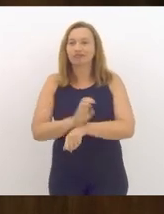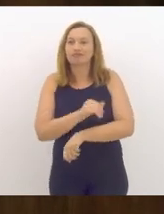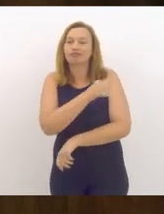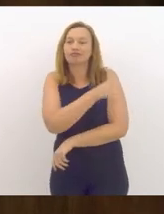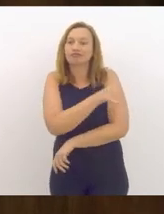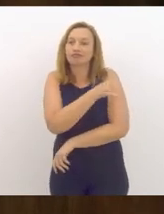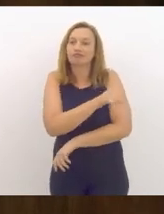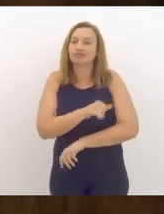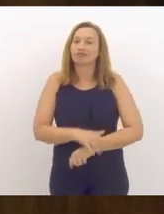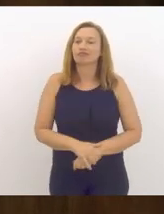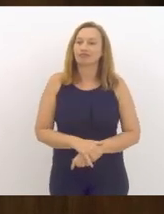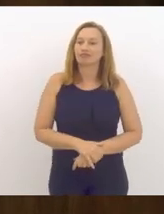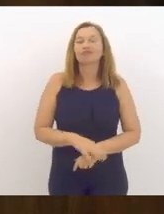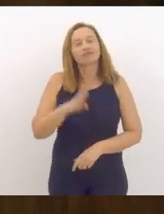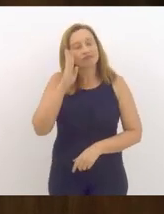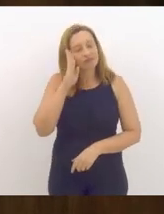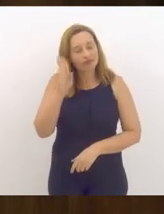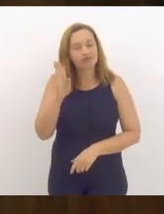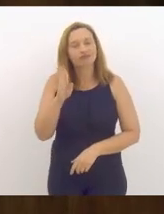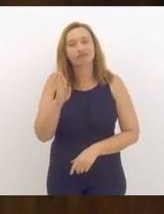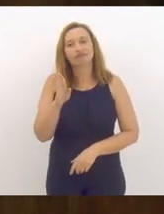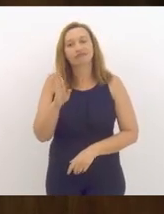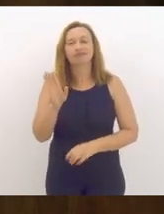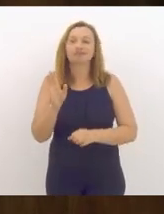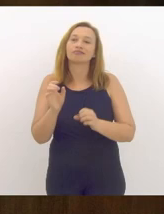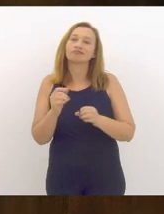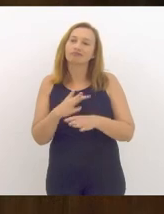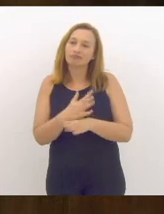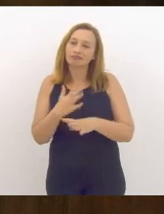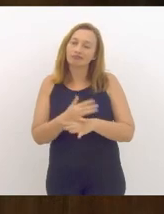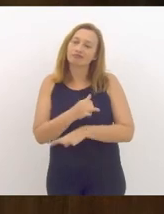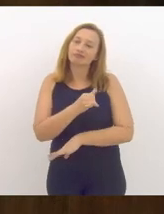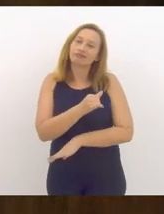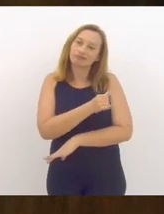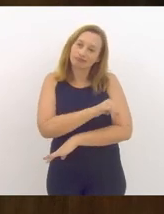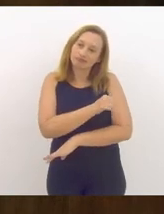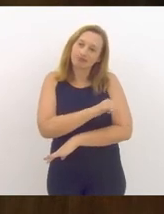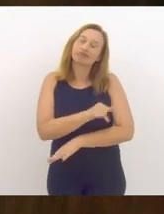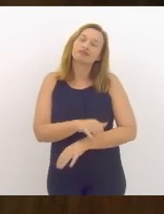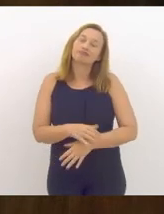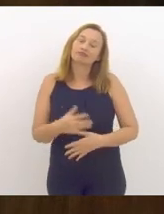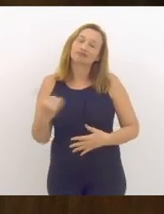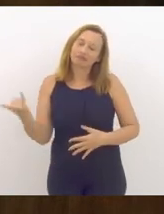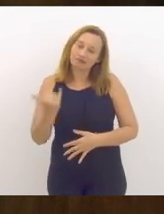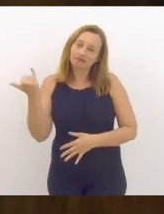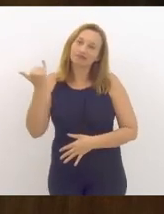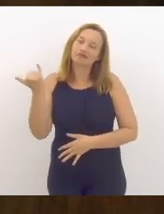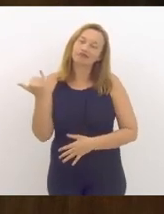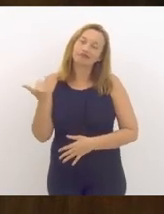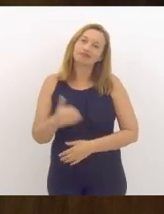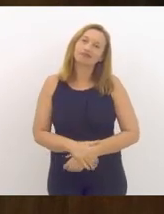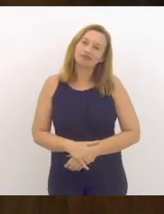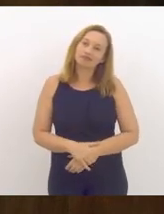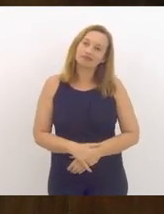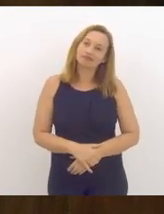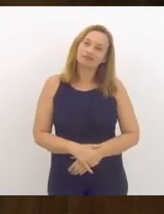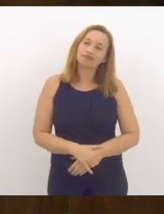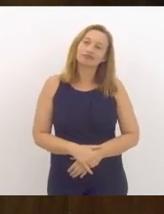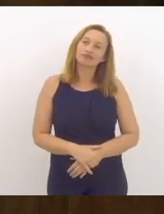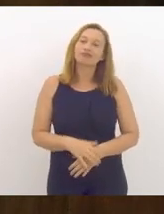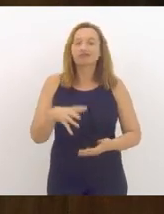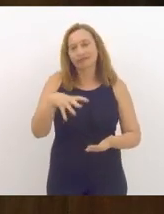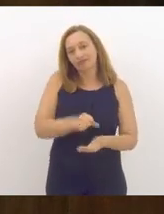do Rio de Janeiro e, principalmente, nessa cidade do Rio de Janeiro, tão importante. Então, só